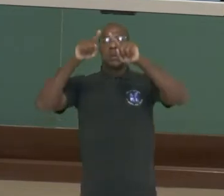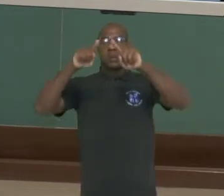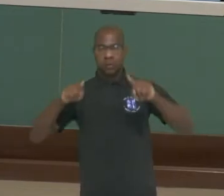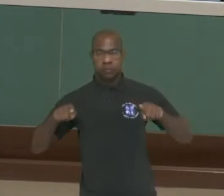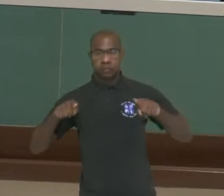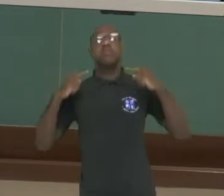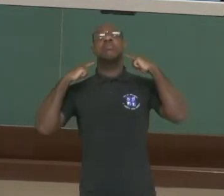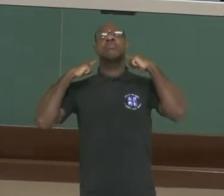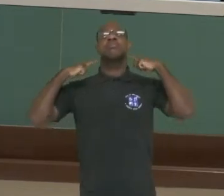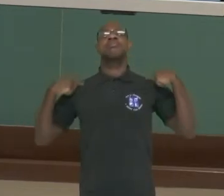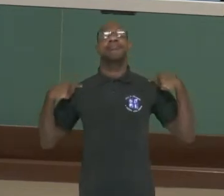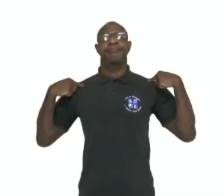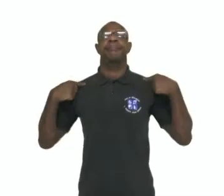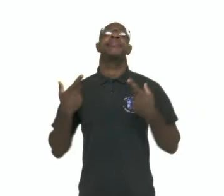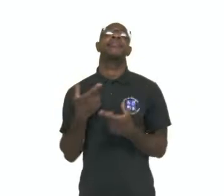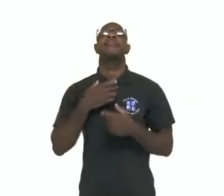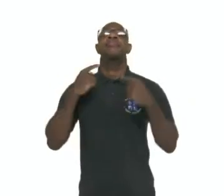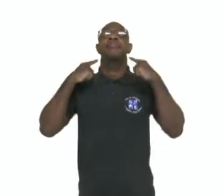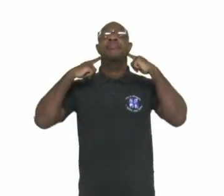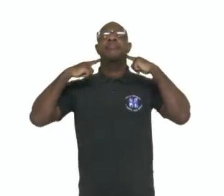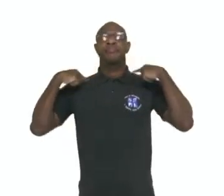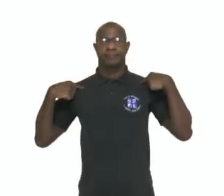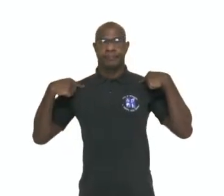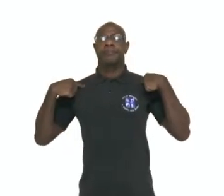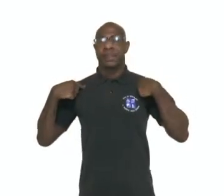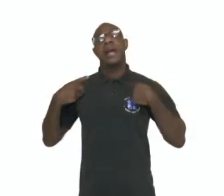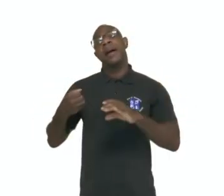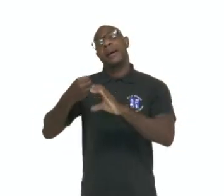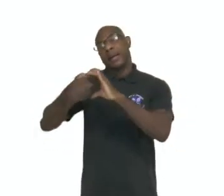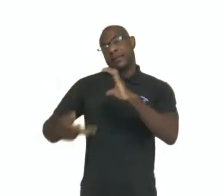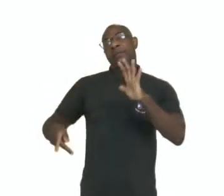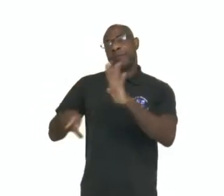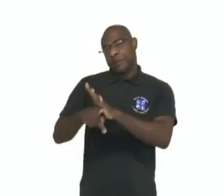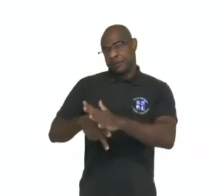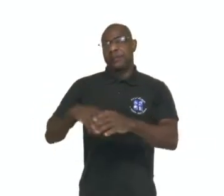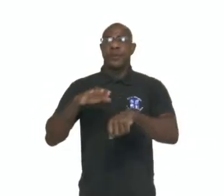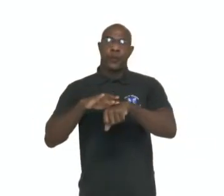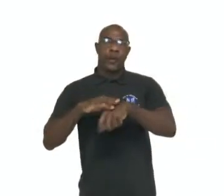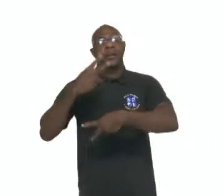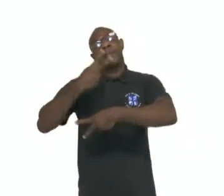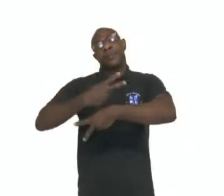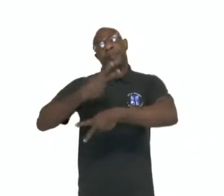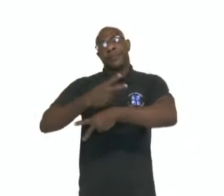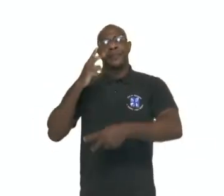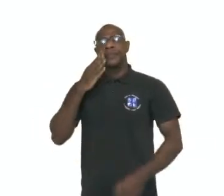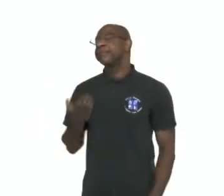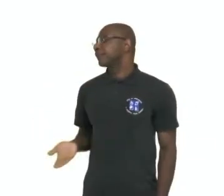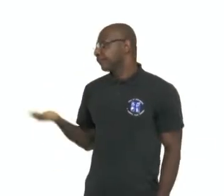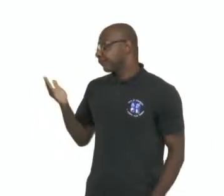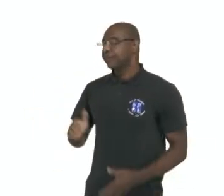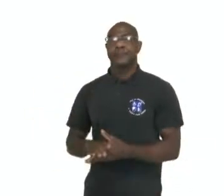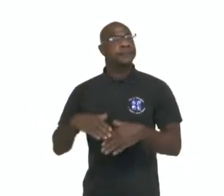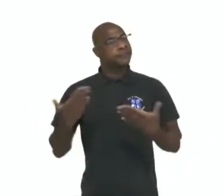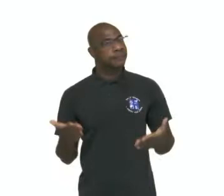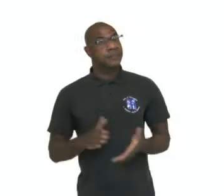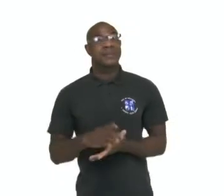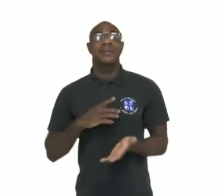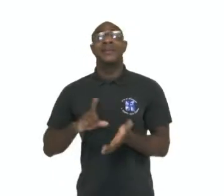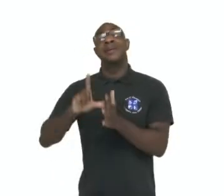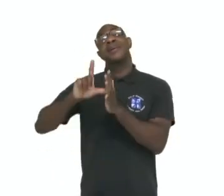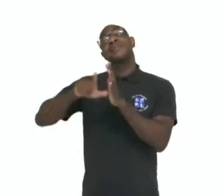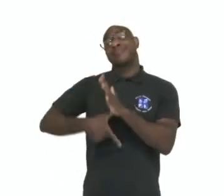junto ali com o ombro. Então, esse pescoço alado, né, unido aos ombros, tem um atraso